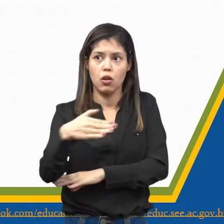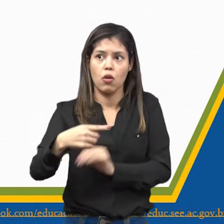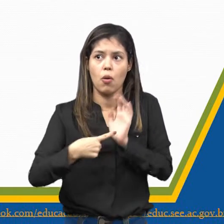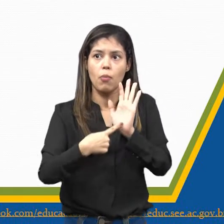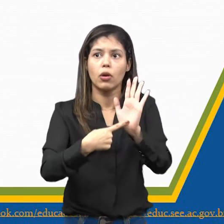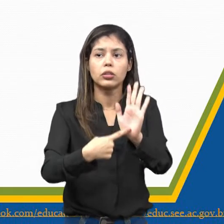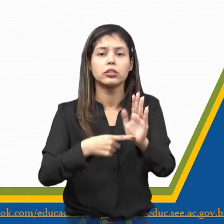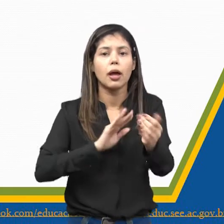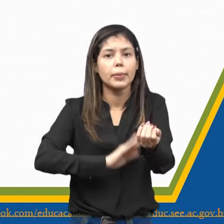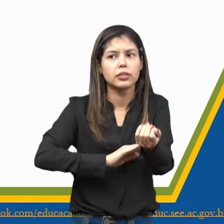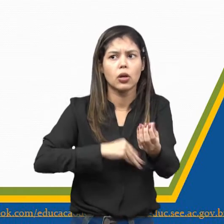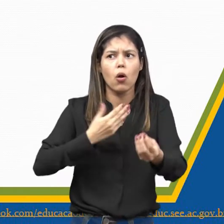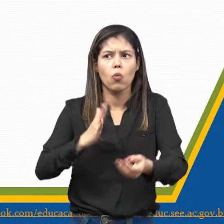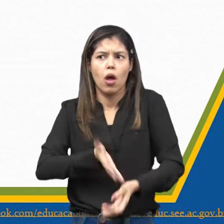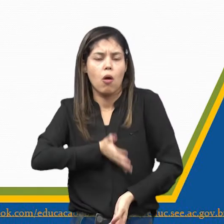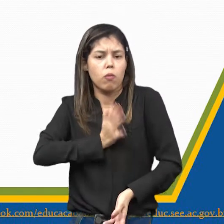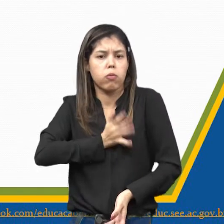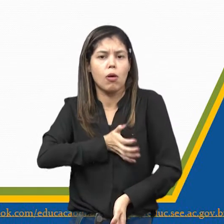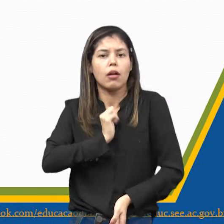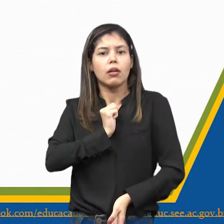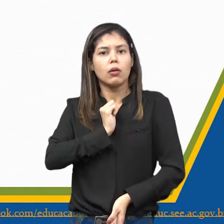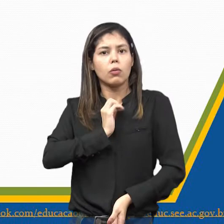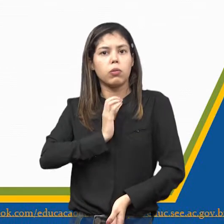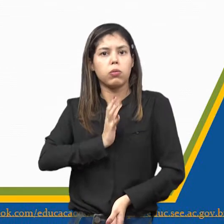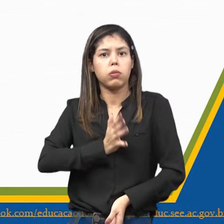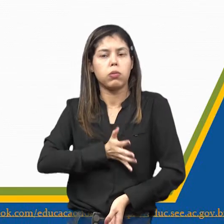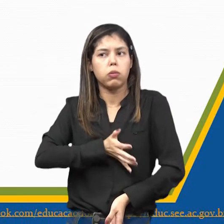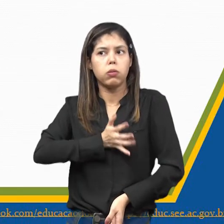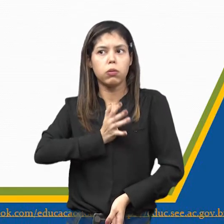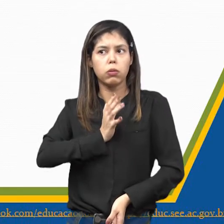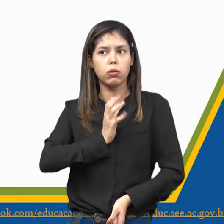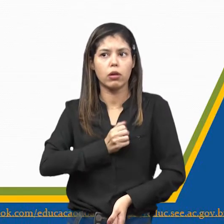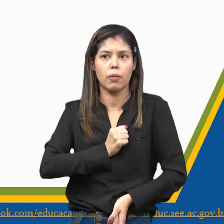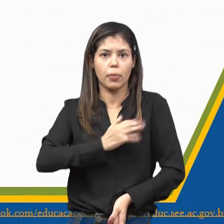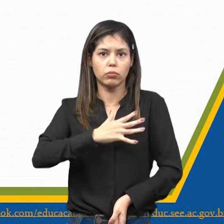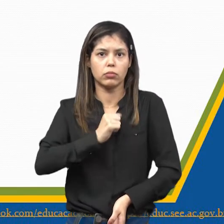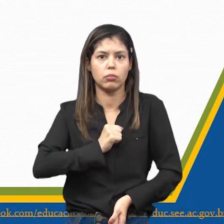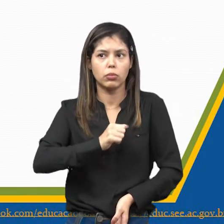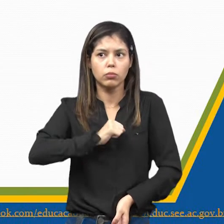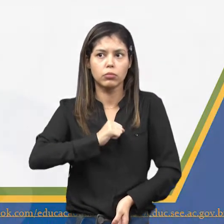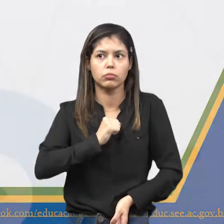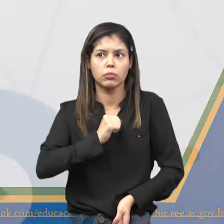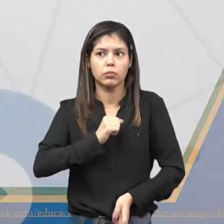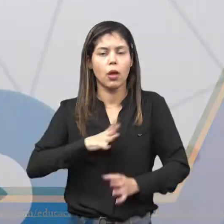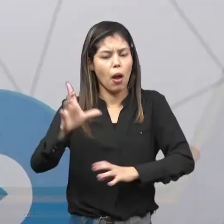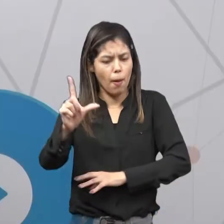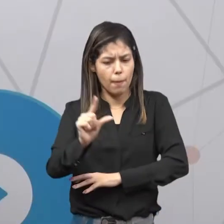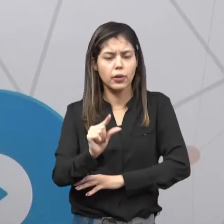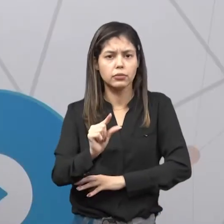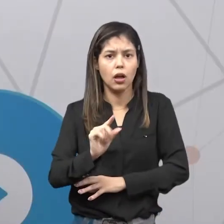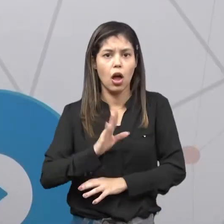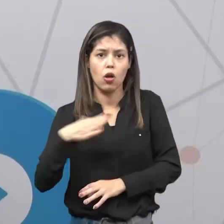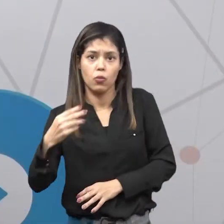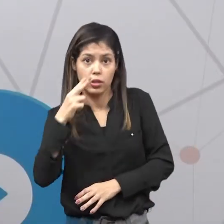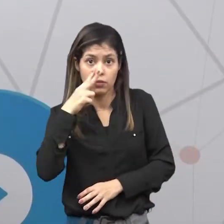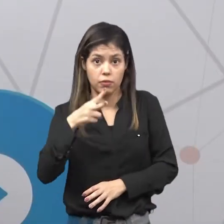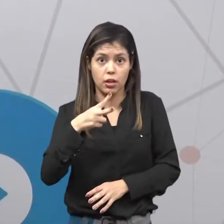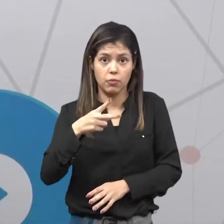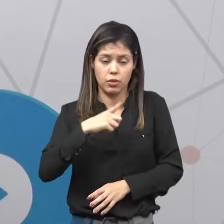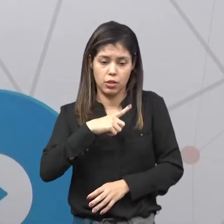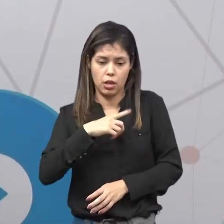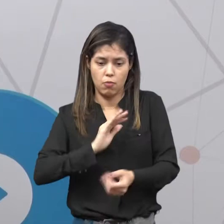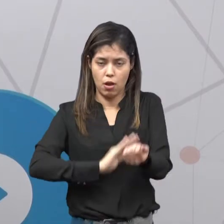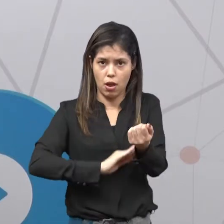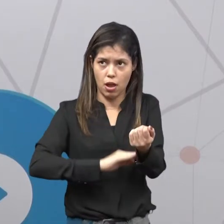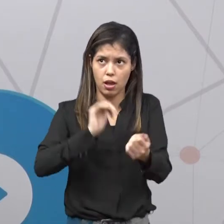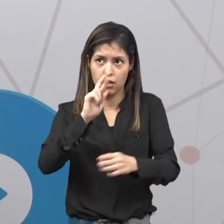representa a pressão no momento que o coração relaxa entre um batimento e outro, é o valor menor. Quando nós aferimos a nossa